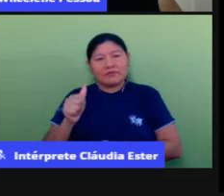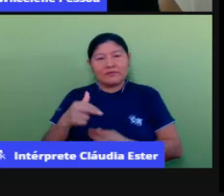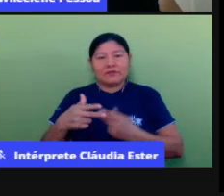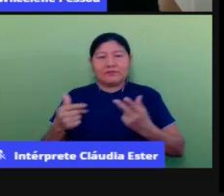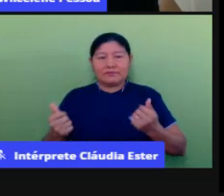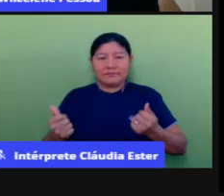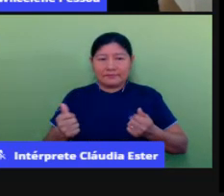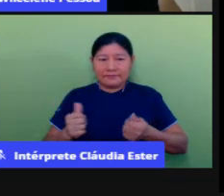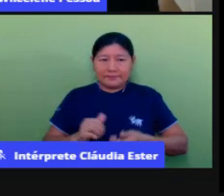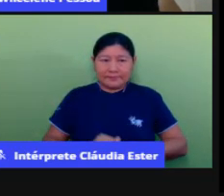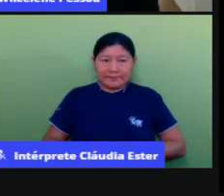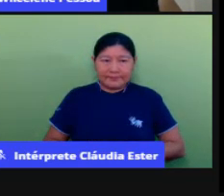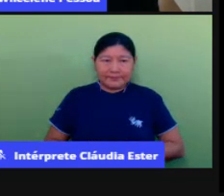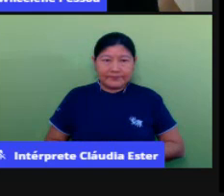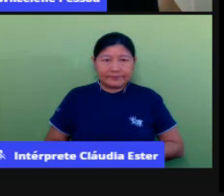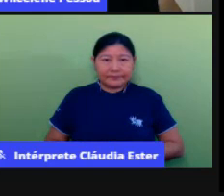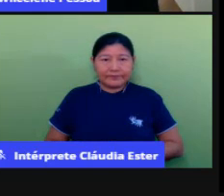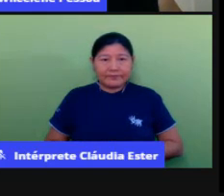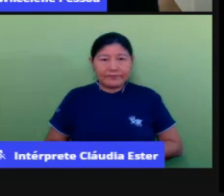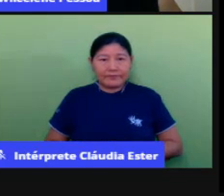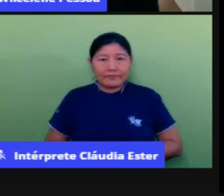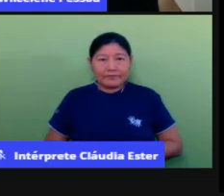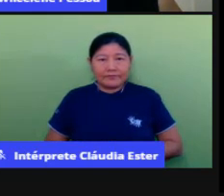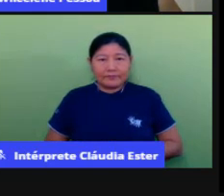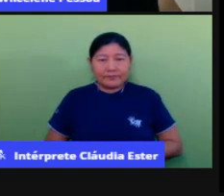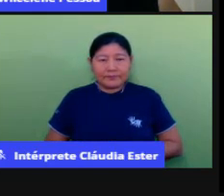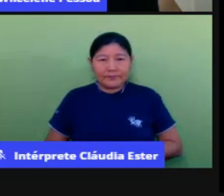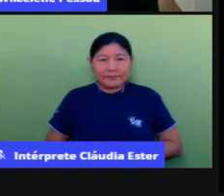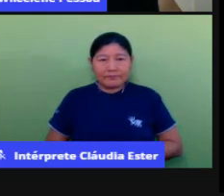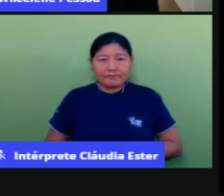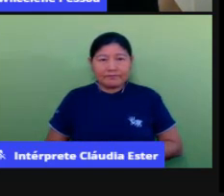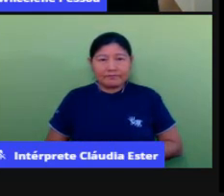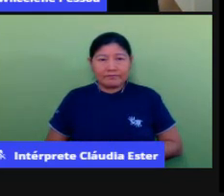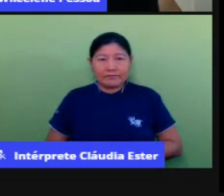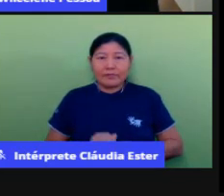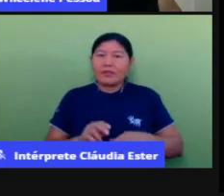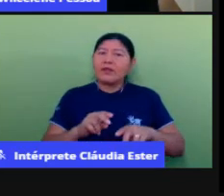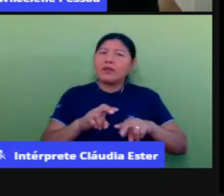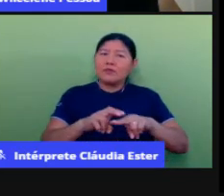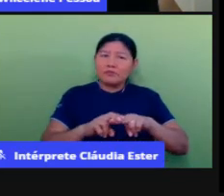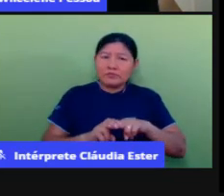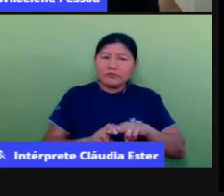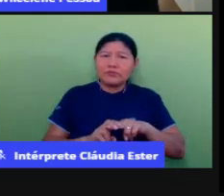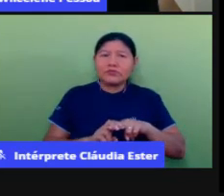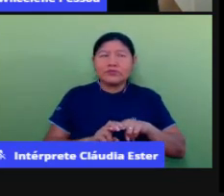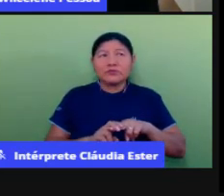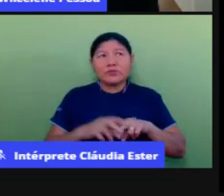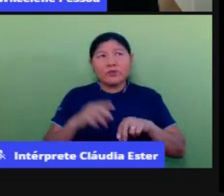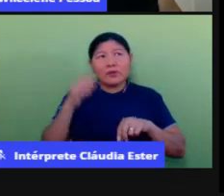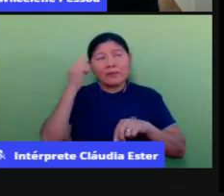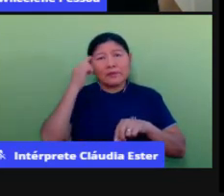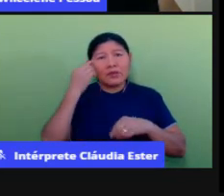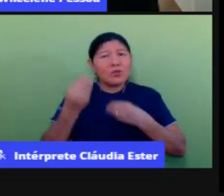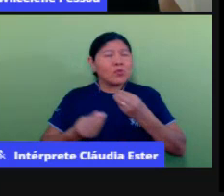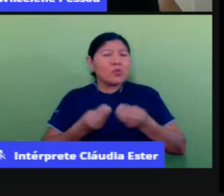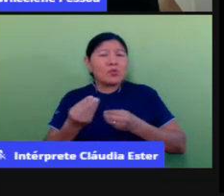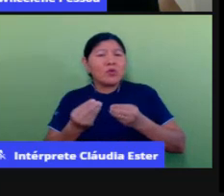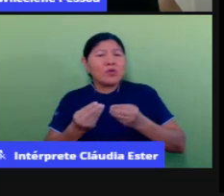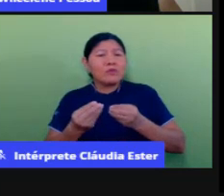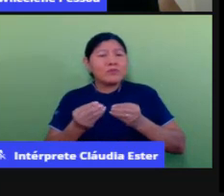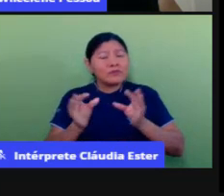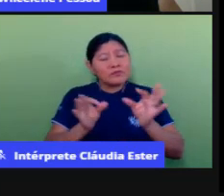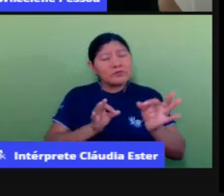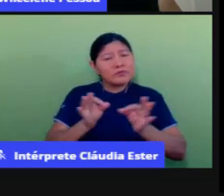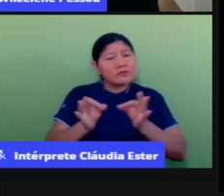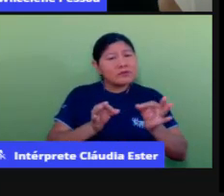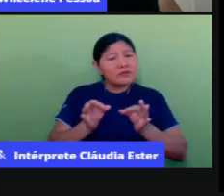Por favor. E daí, isso. Então, como proceder mediante a tudo isso? Quais caminhos